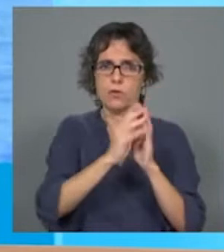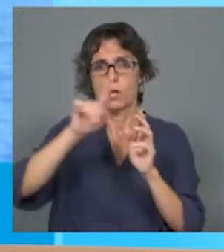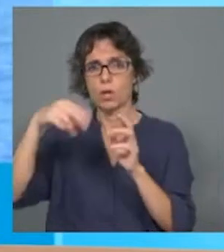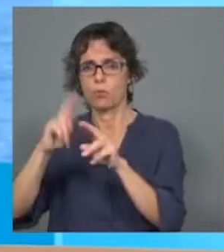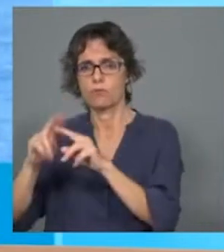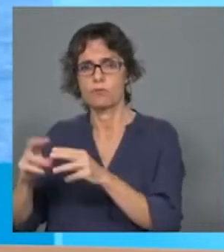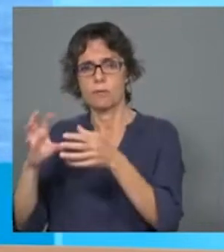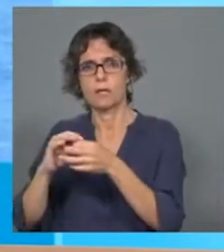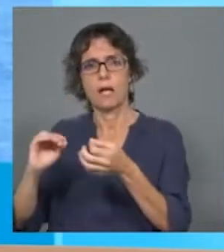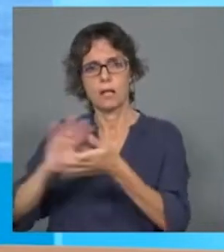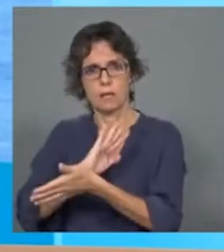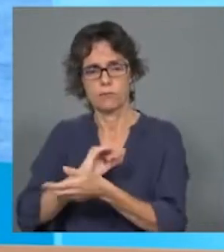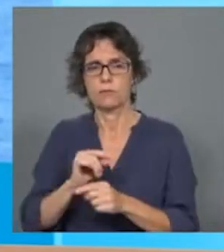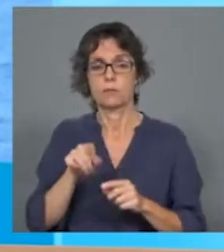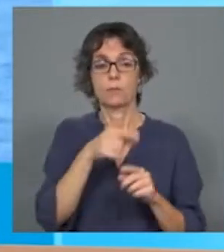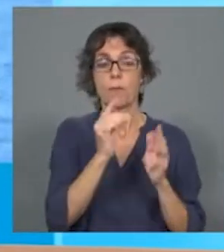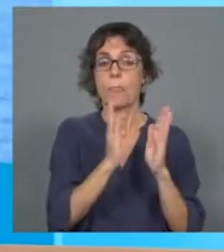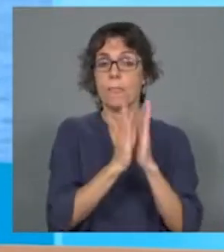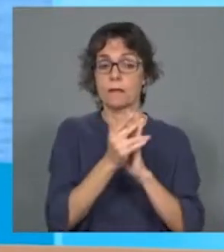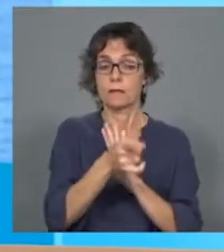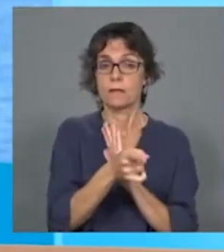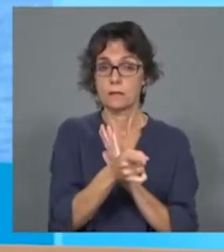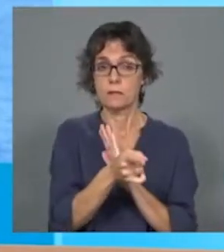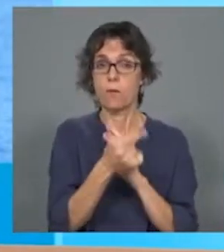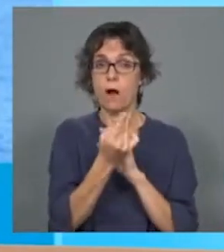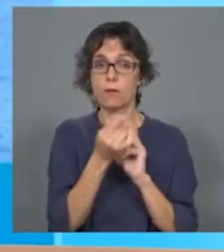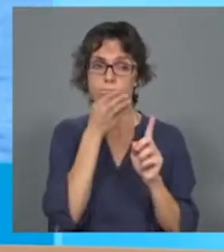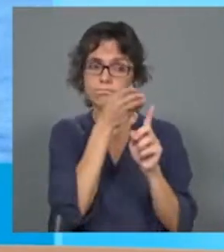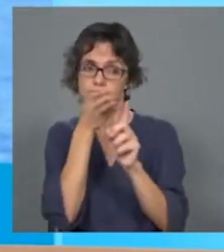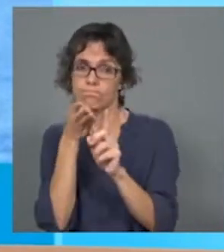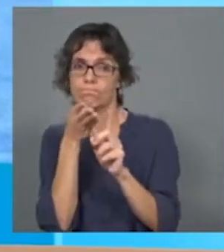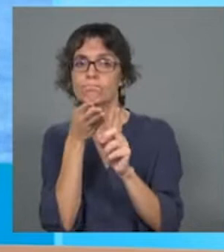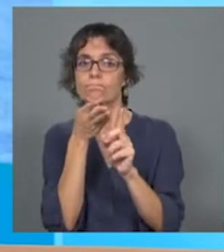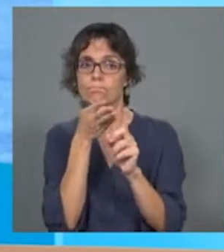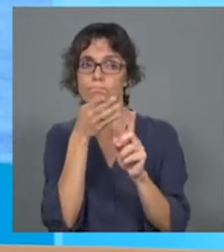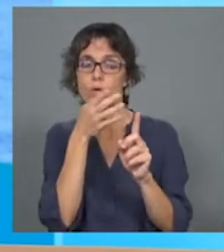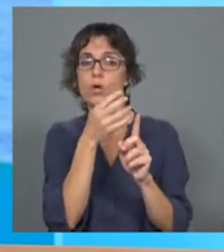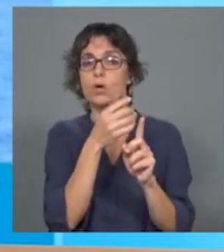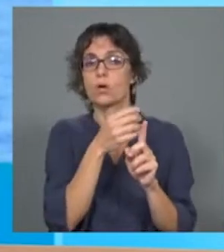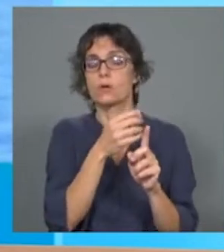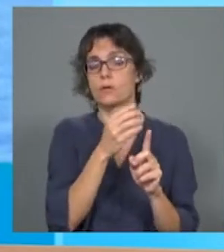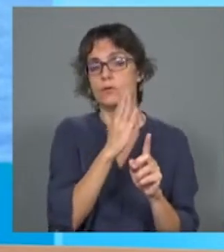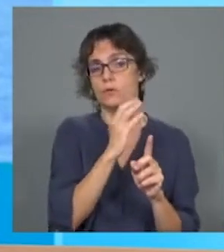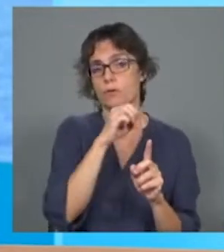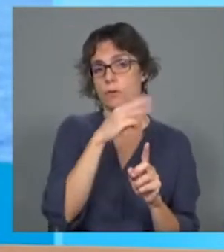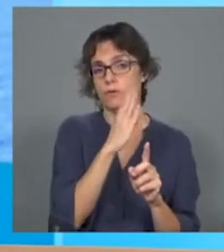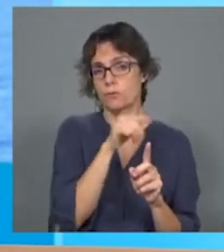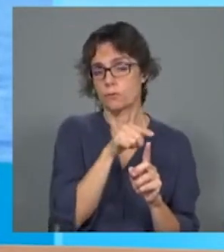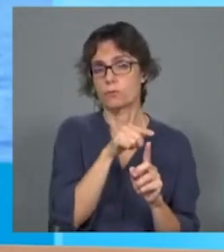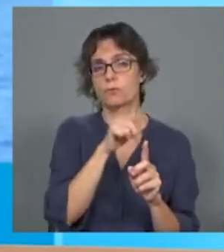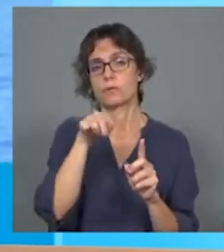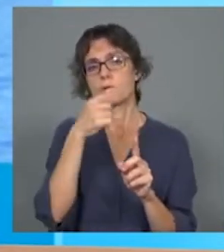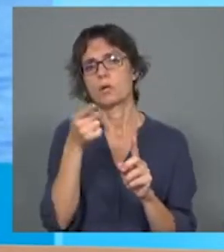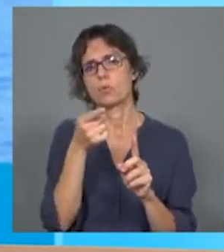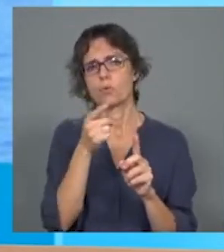comunicação. Os módulos da religião, alguns são direcionados diretamente para a Jornada Mundial da Juventude, mas outros têm a ver com as religiões em geral,